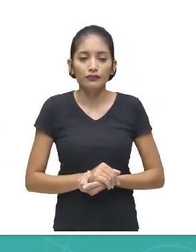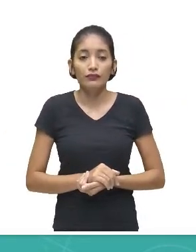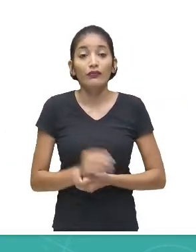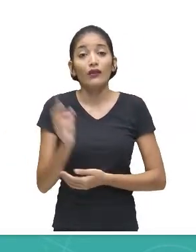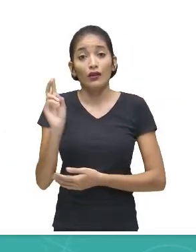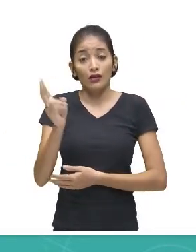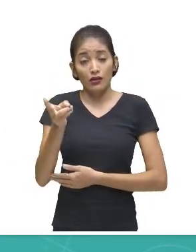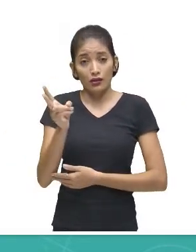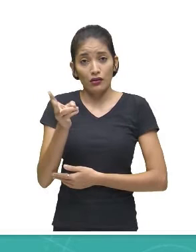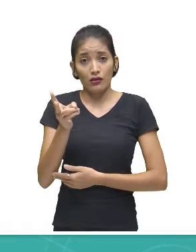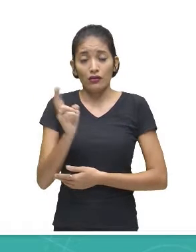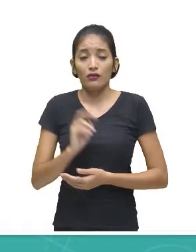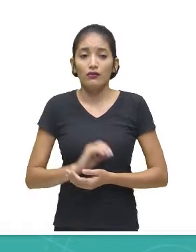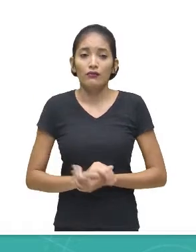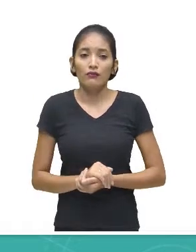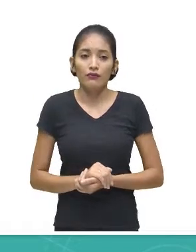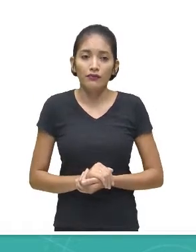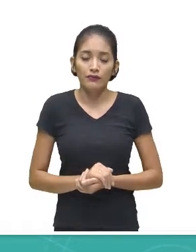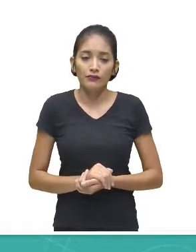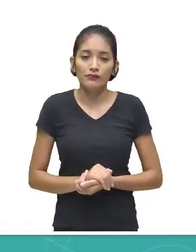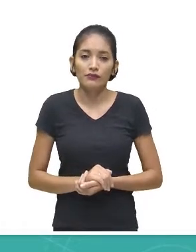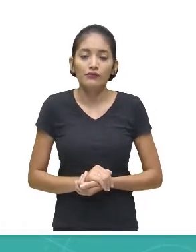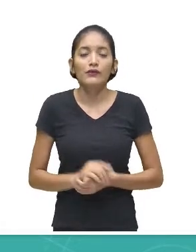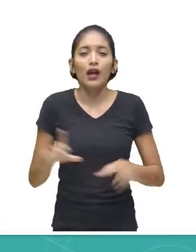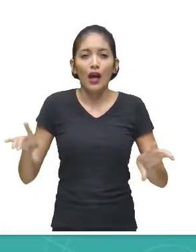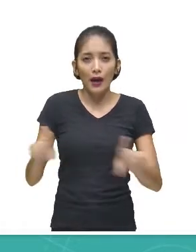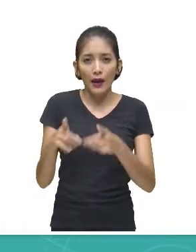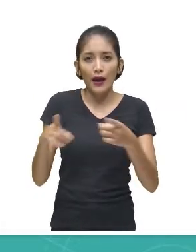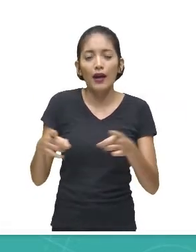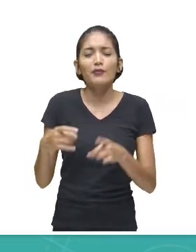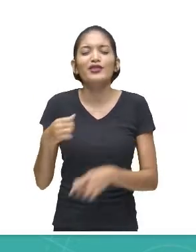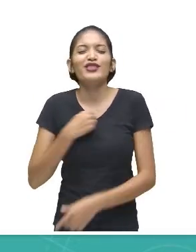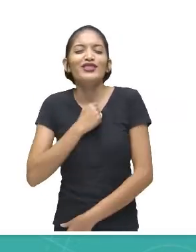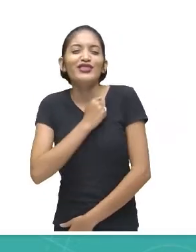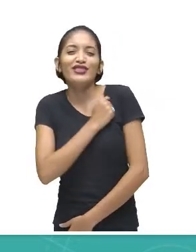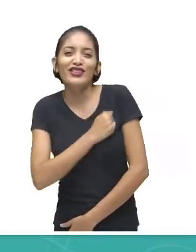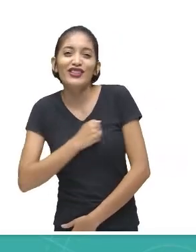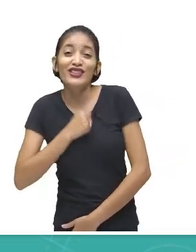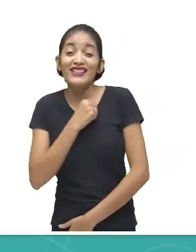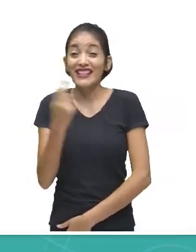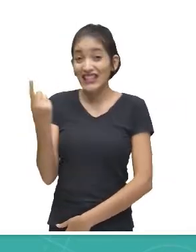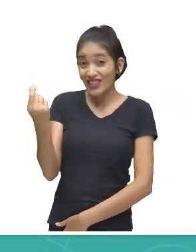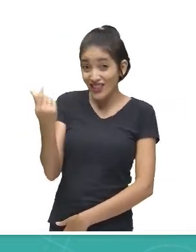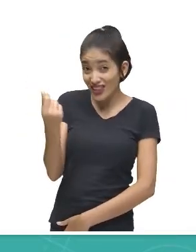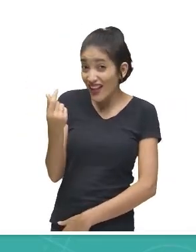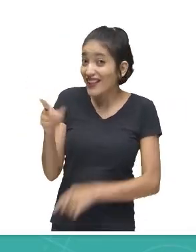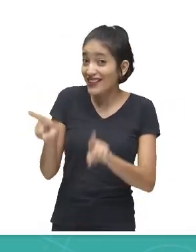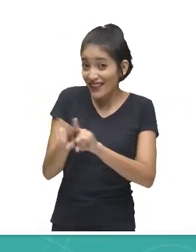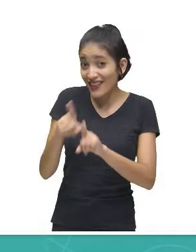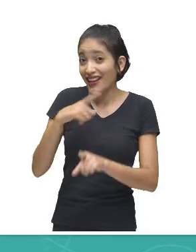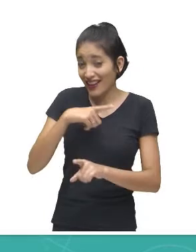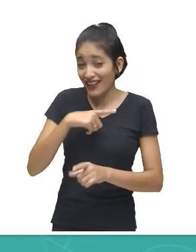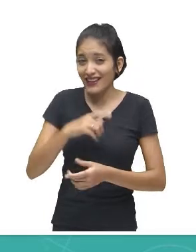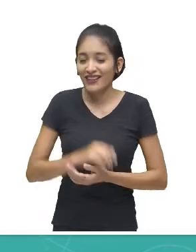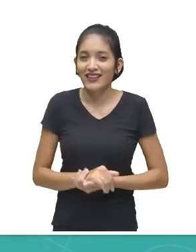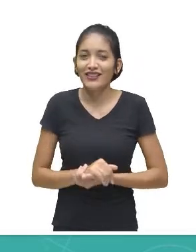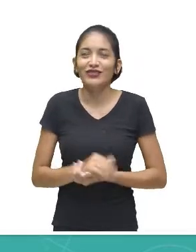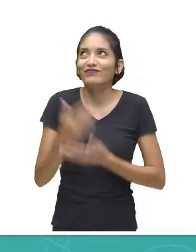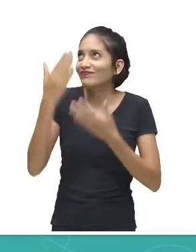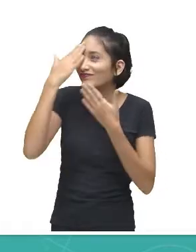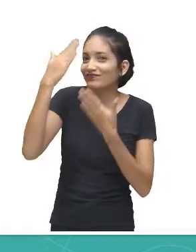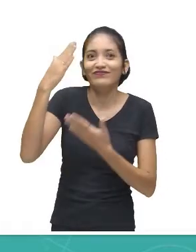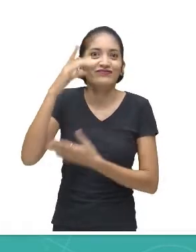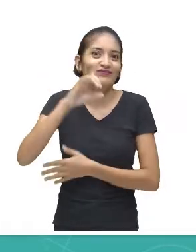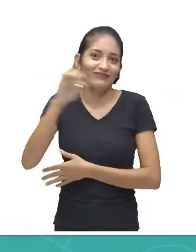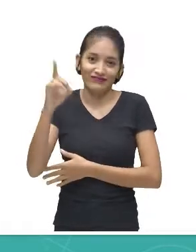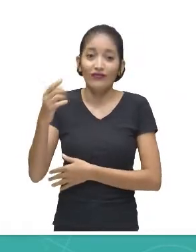continua falando a letra da música, né? Tô com saudade, tô com dinheiro, né? Graças a Deus, mais